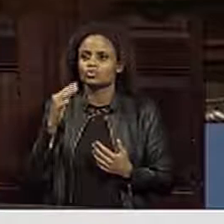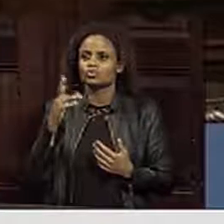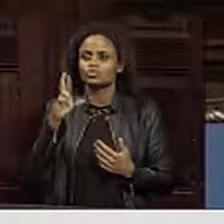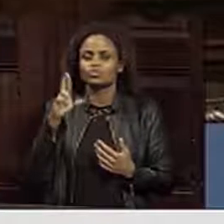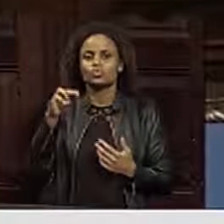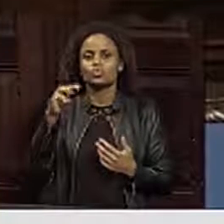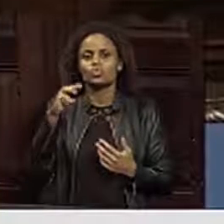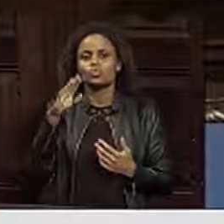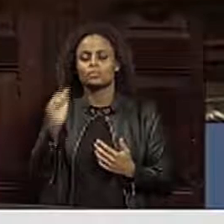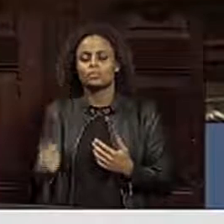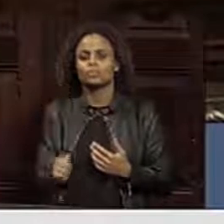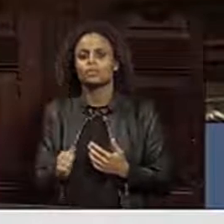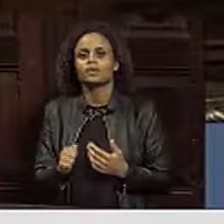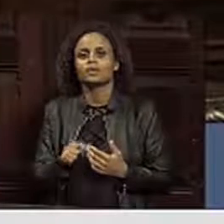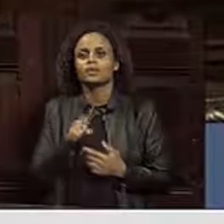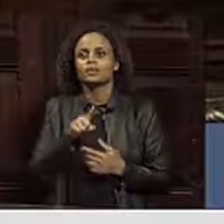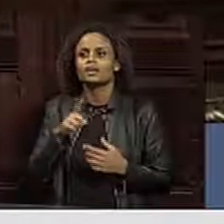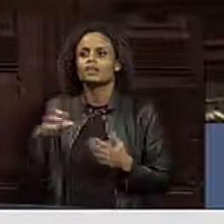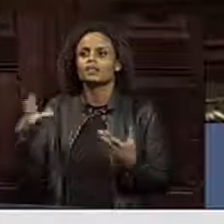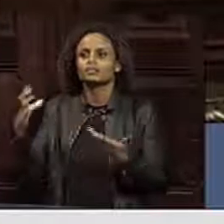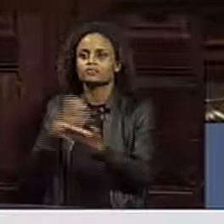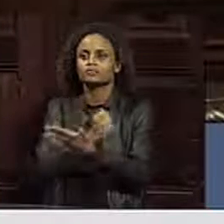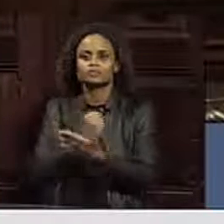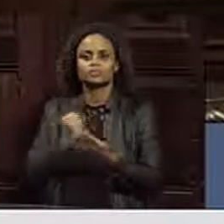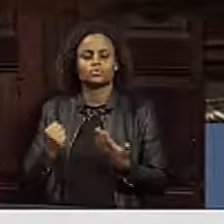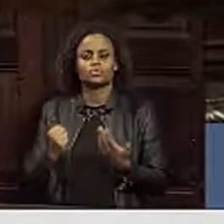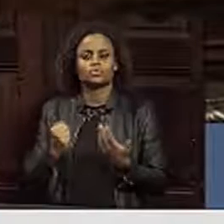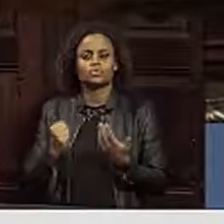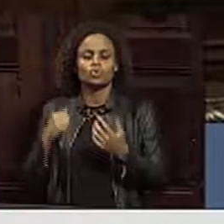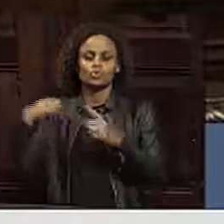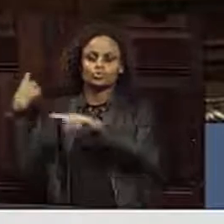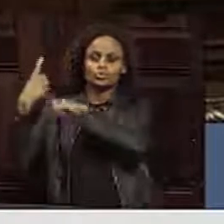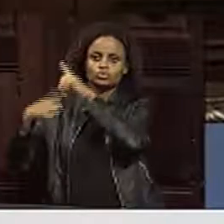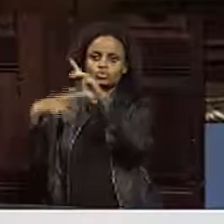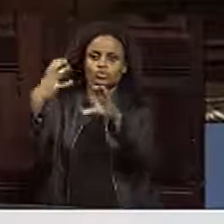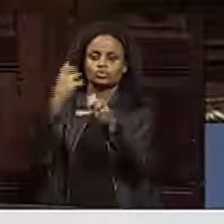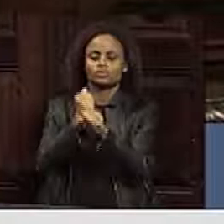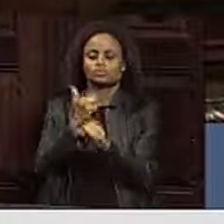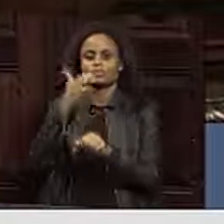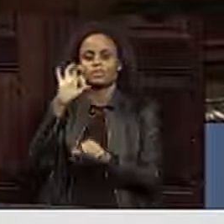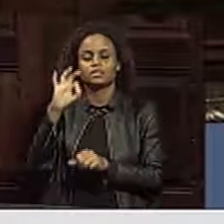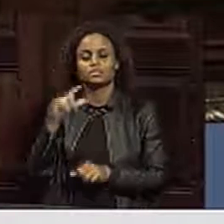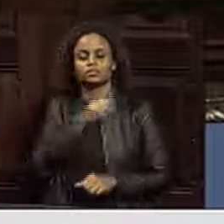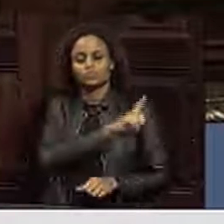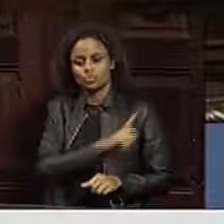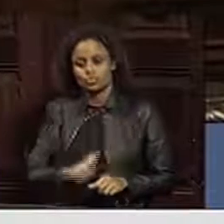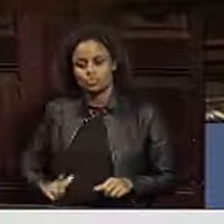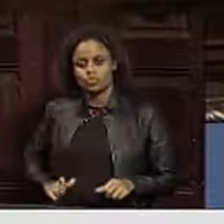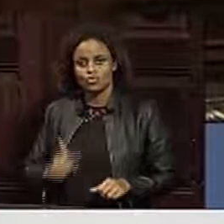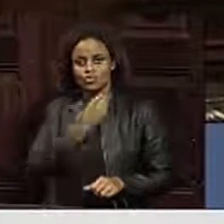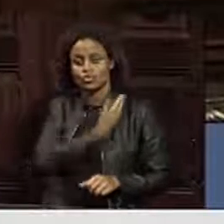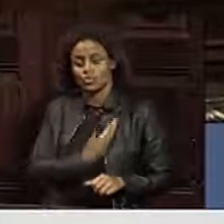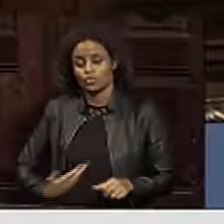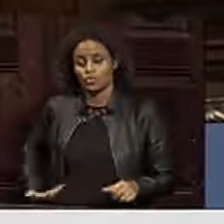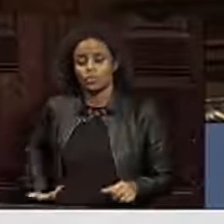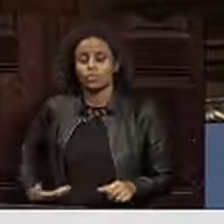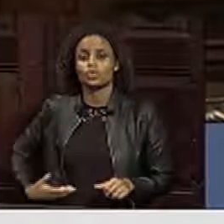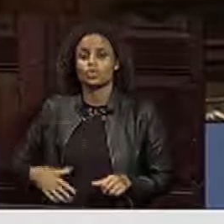que se apossou ao longo dos últimos 10 anos do governo do Estado do Rio de Janeiro e que nos